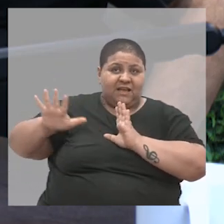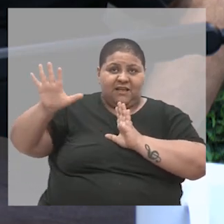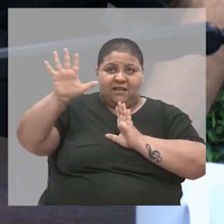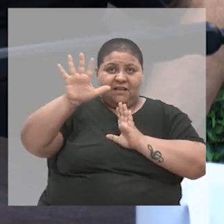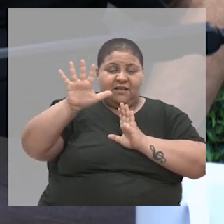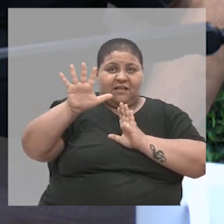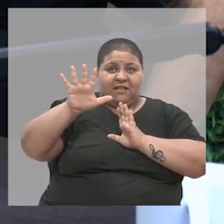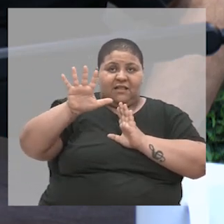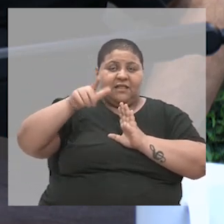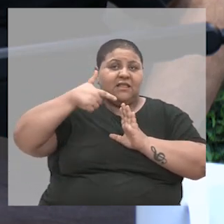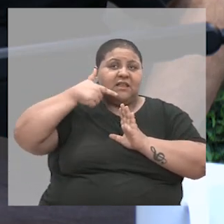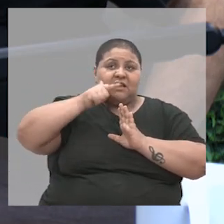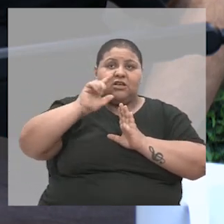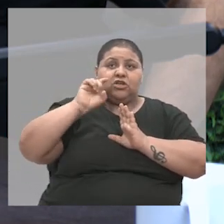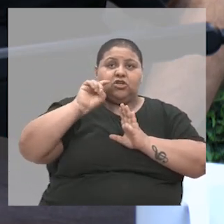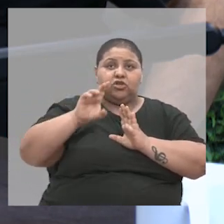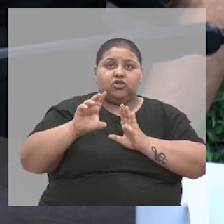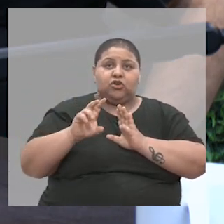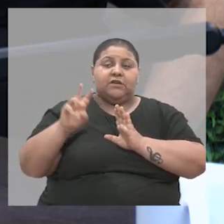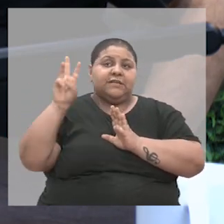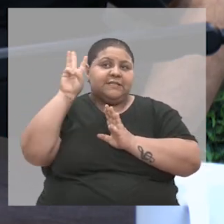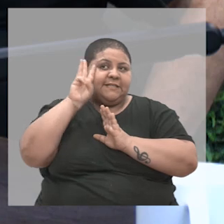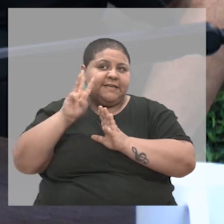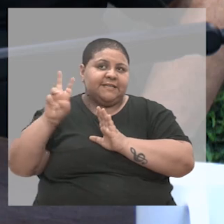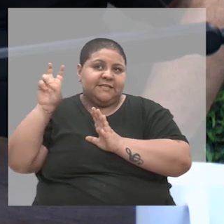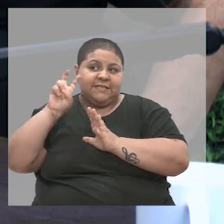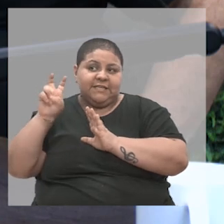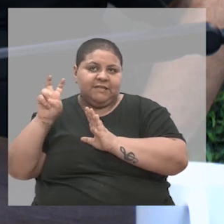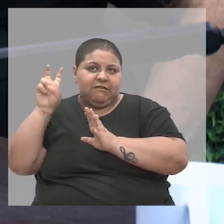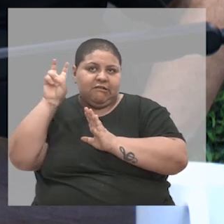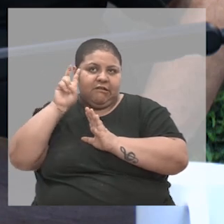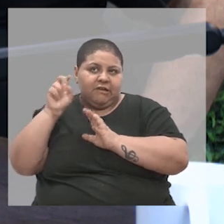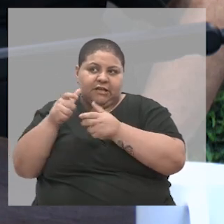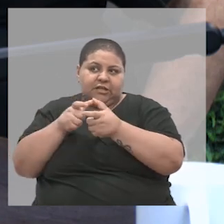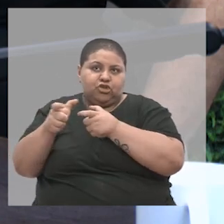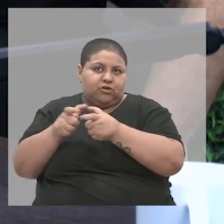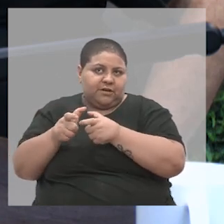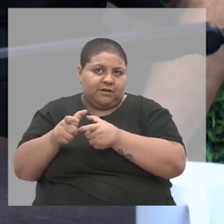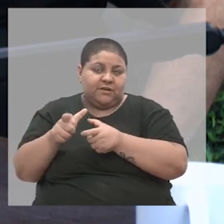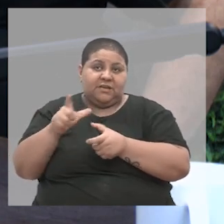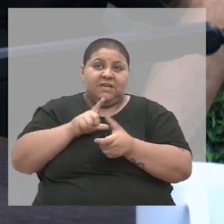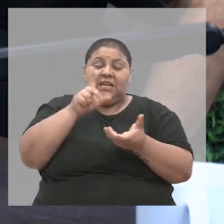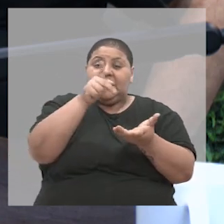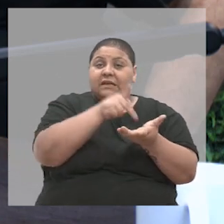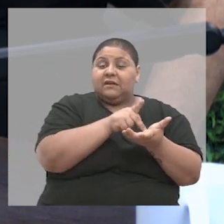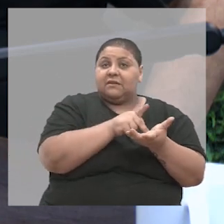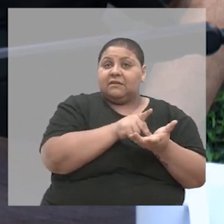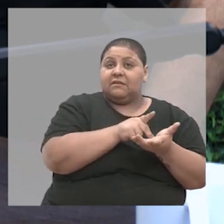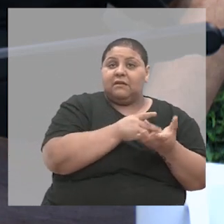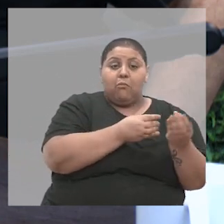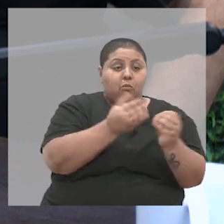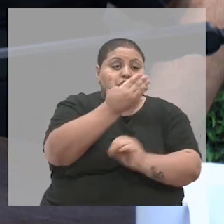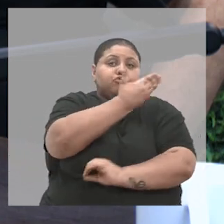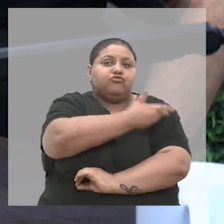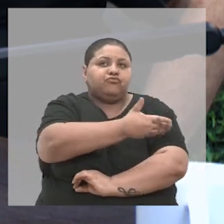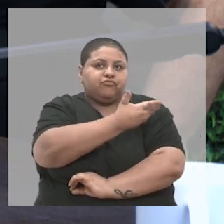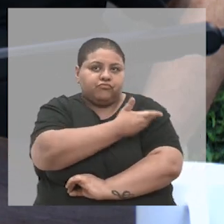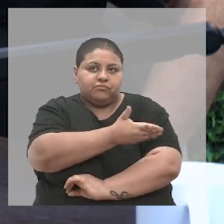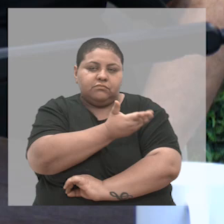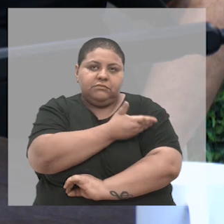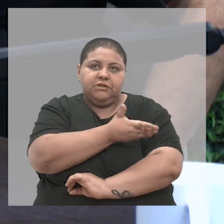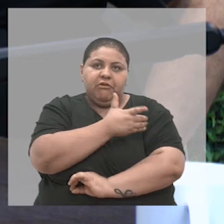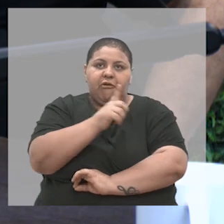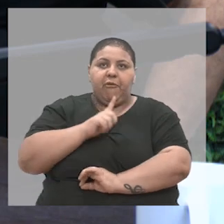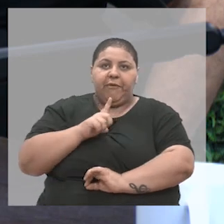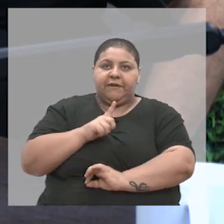possível treinar apenas terça e quinta e vir jogar. Então, na verdade, era questão de muito treino e tem que abdicar de muitas